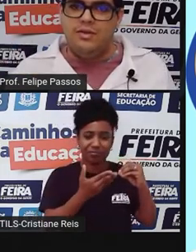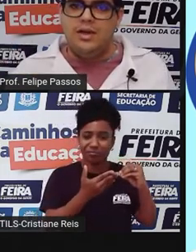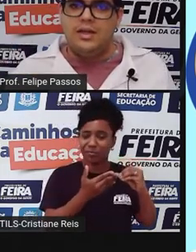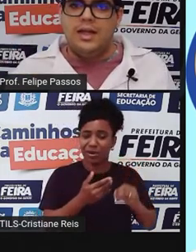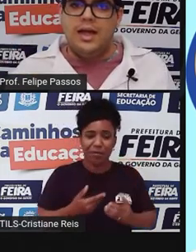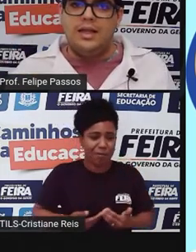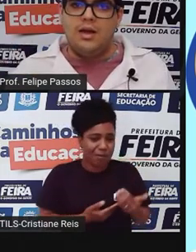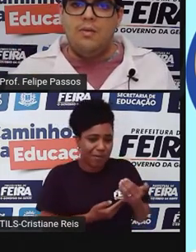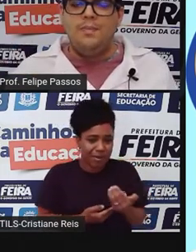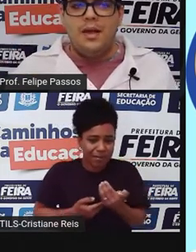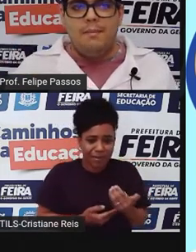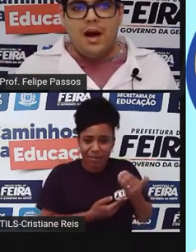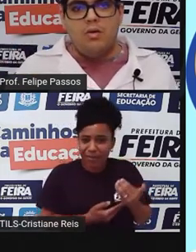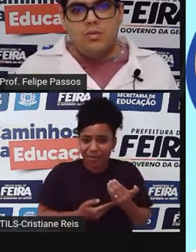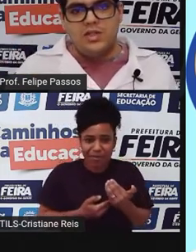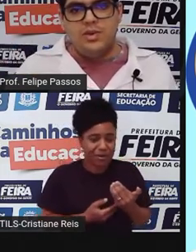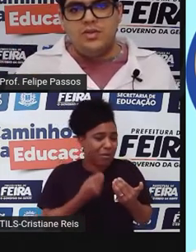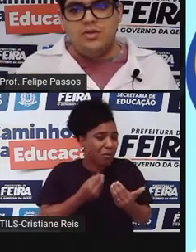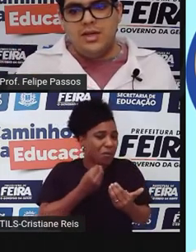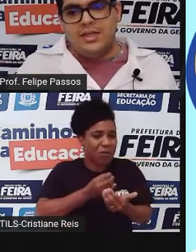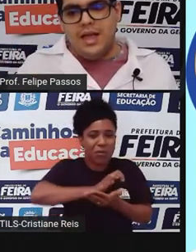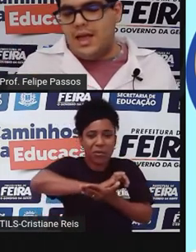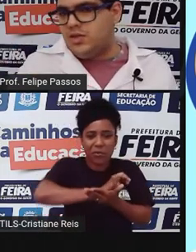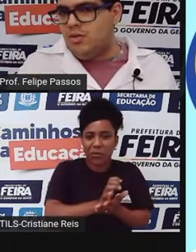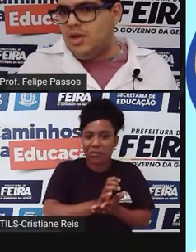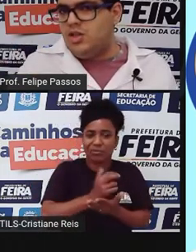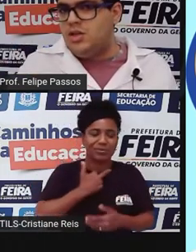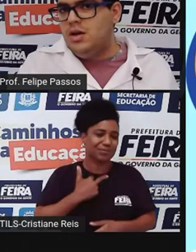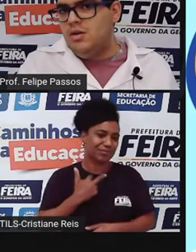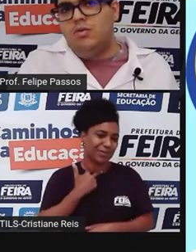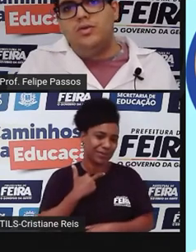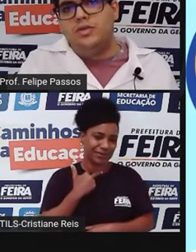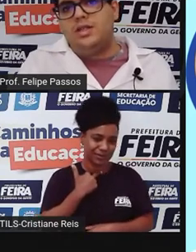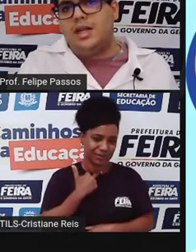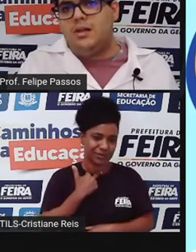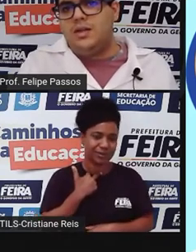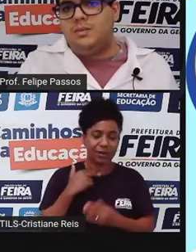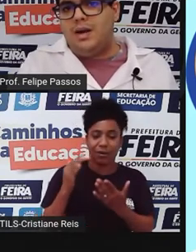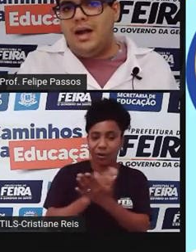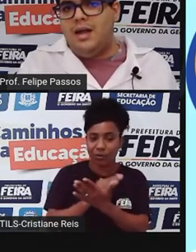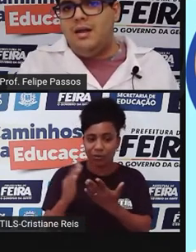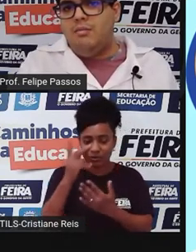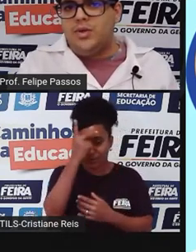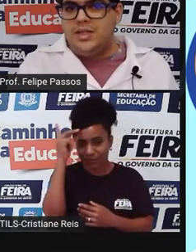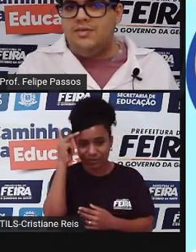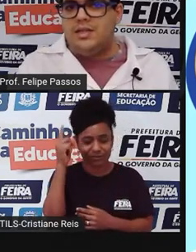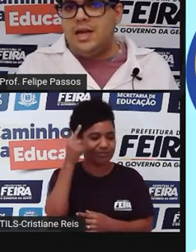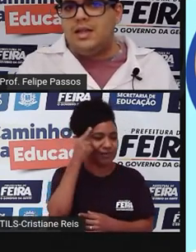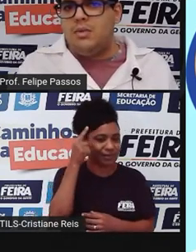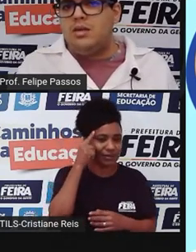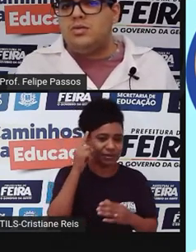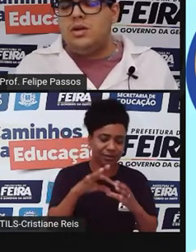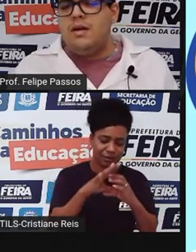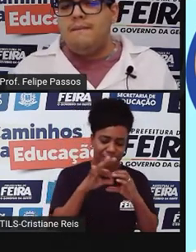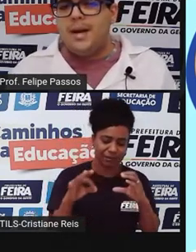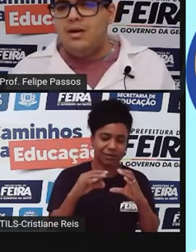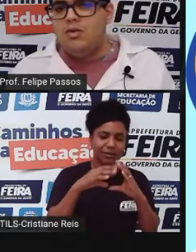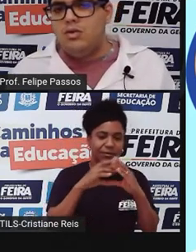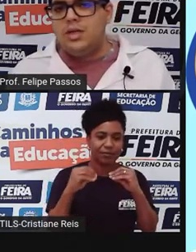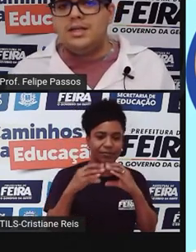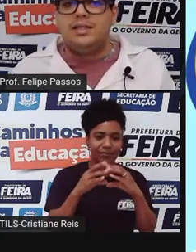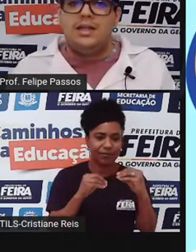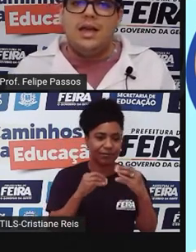vivo, né? Então, para algumas pessoas, é somente o uso de células para possíveis tratamentos,